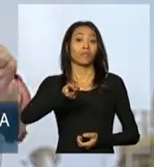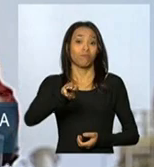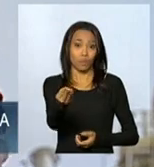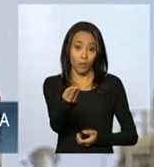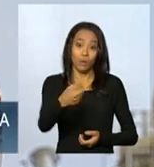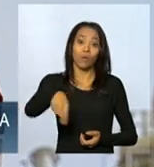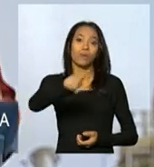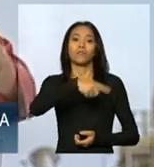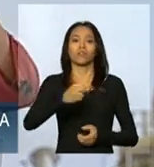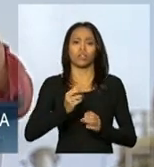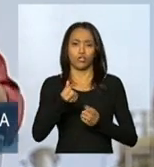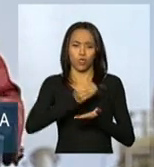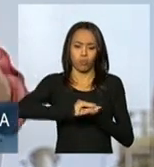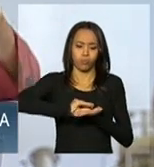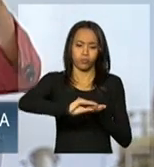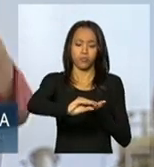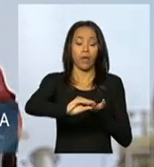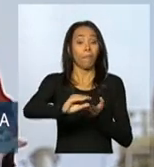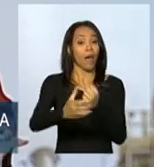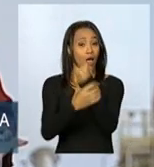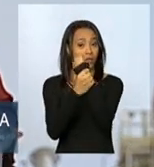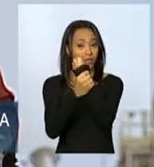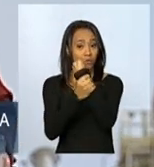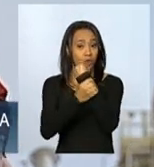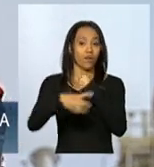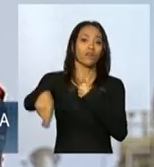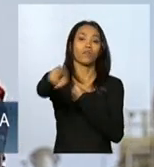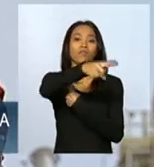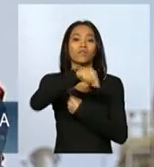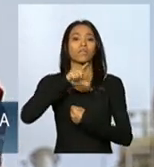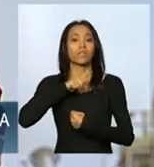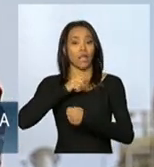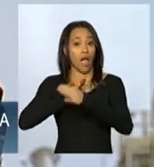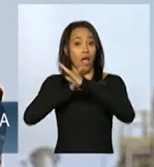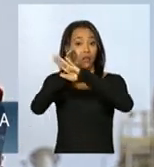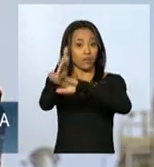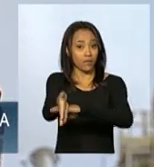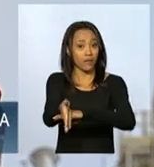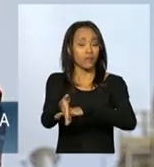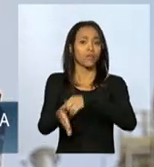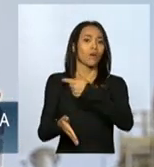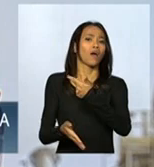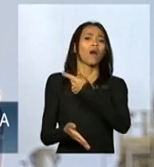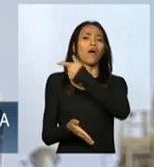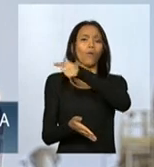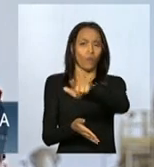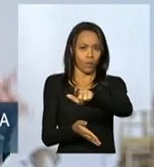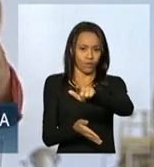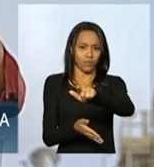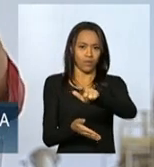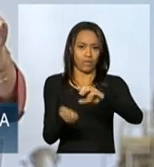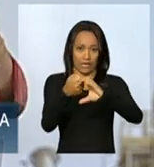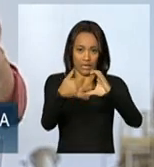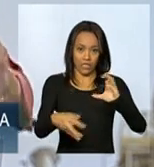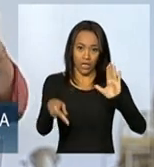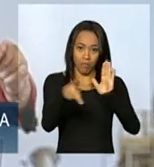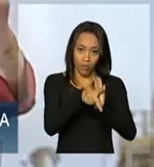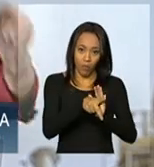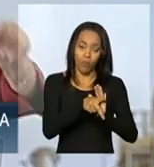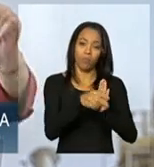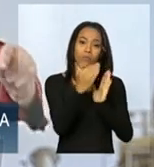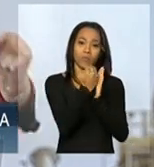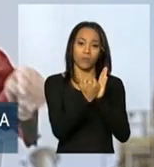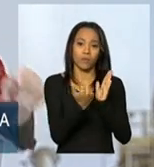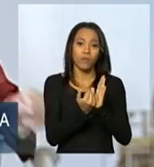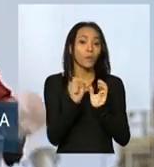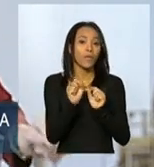para garantir que vocês tenham acesso também a uma outra característica dele: